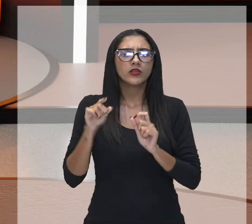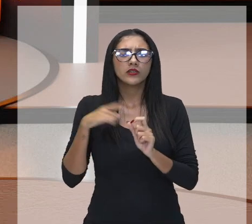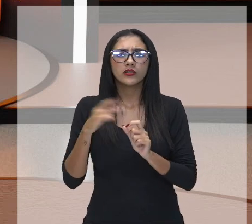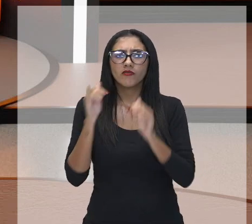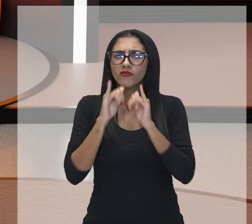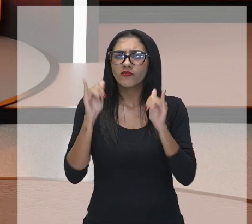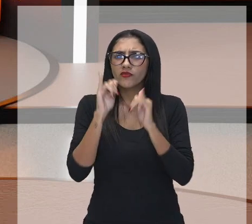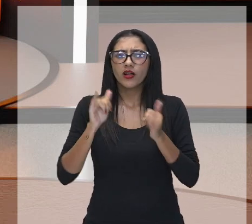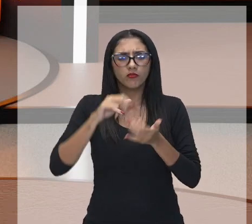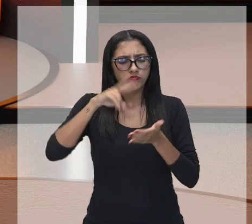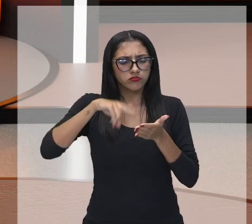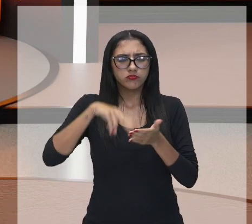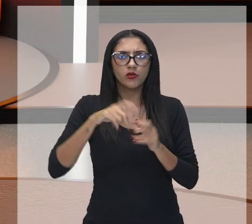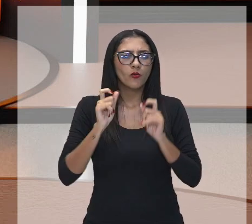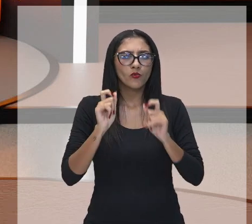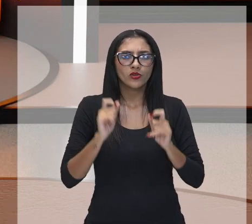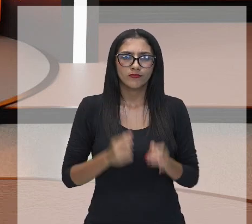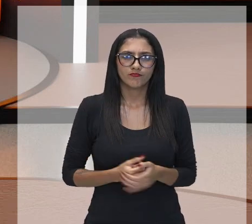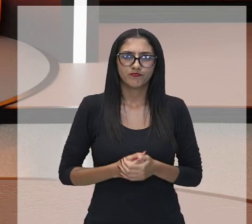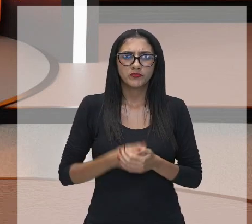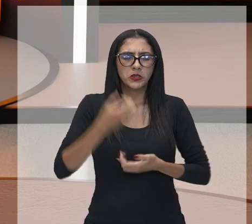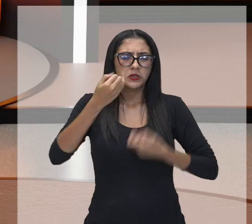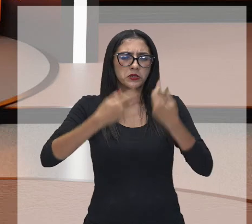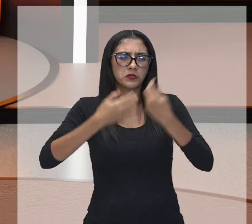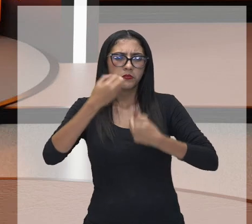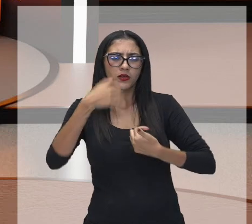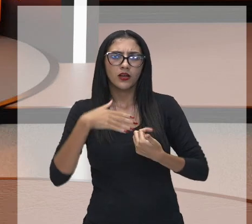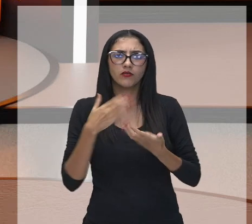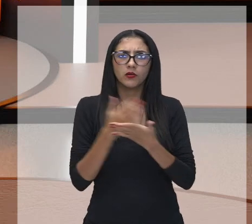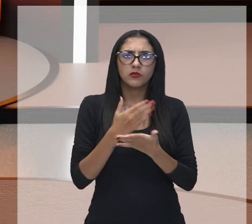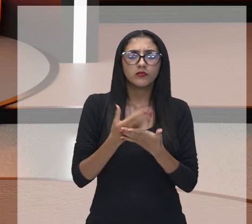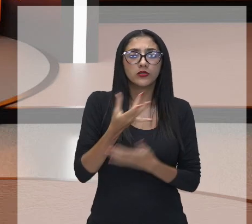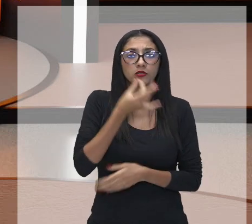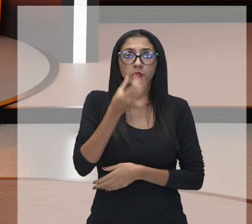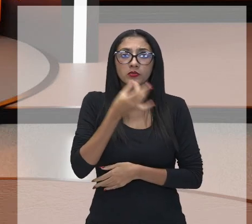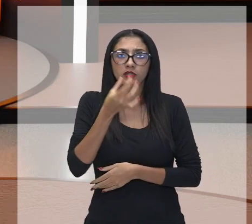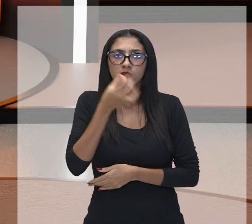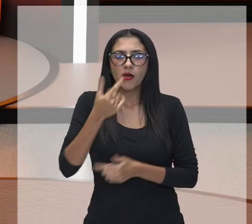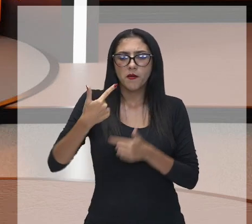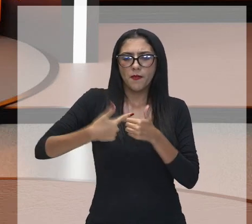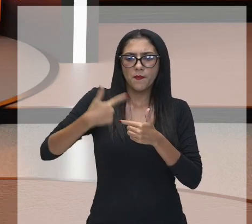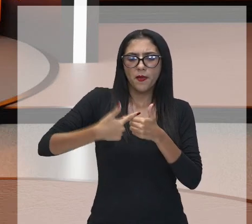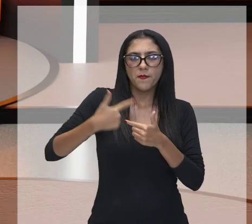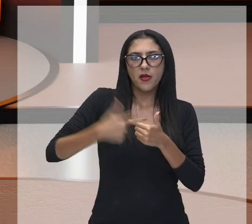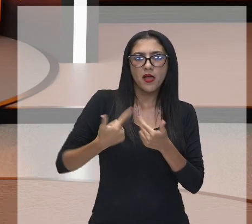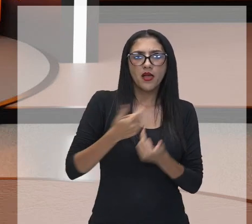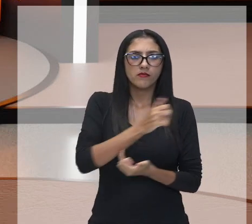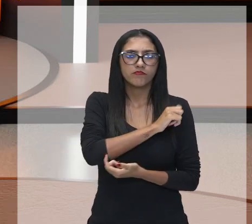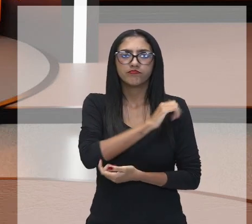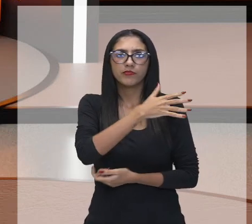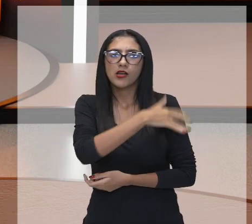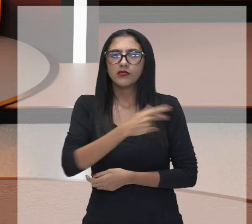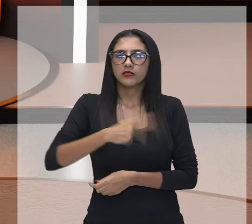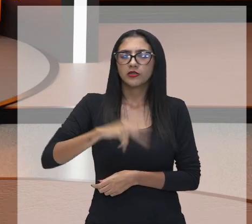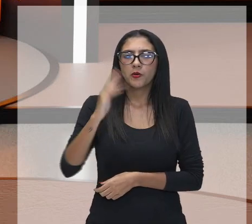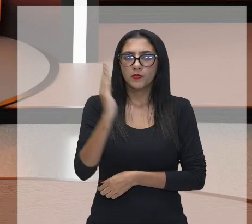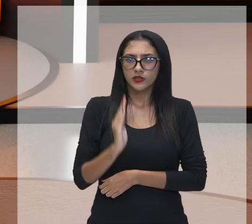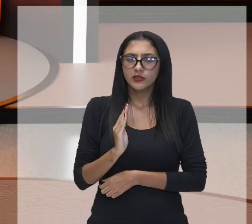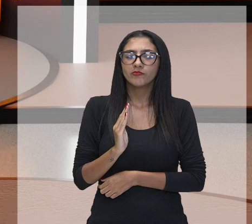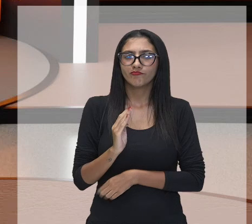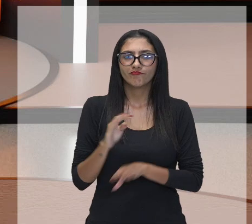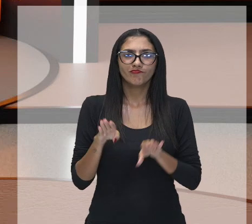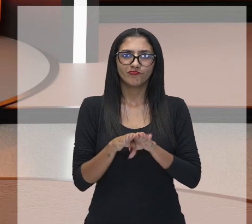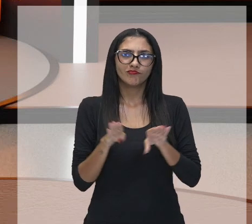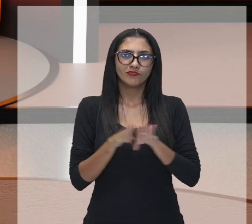elas falavam e contavam ali, mostravam críticas ao Exército brasileiro. E claro que o Exército já